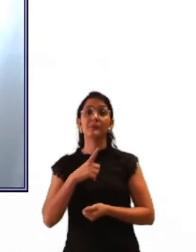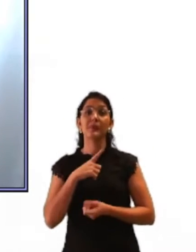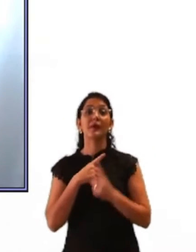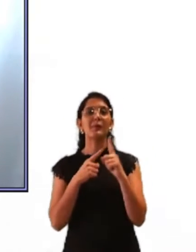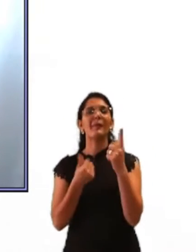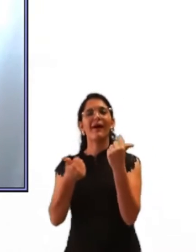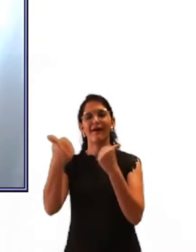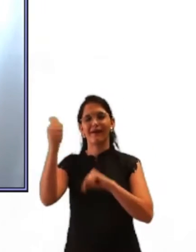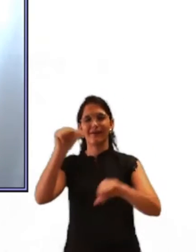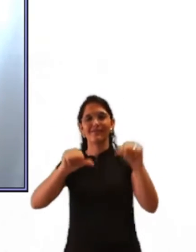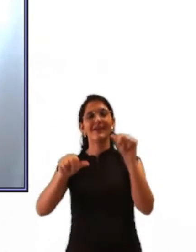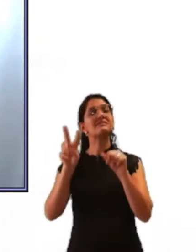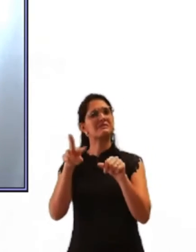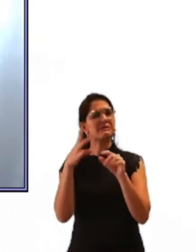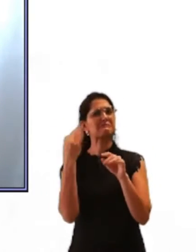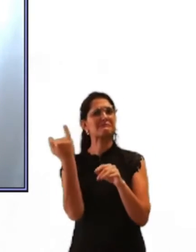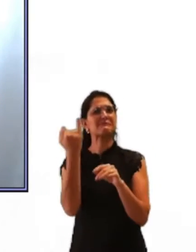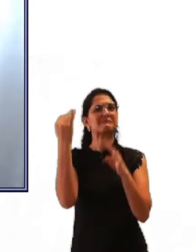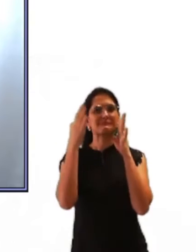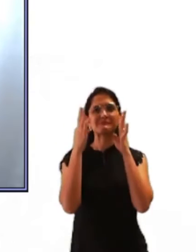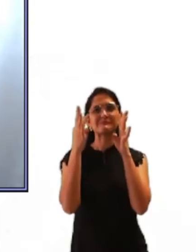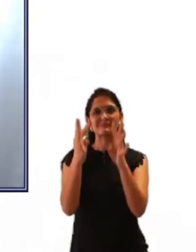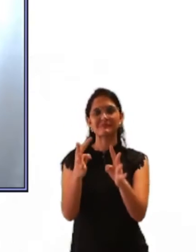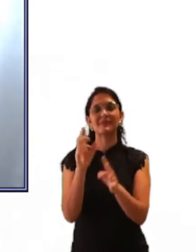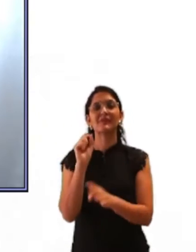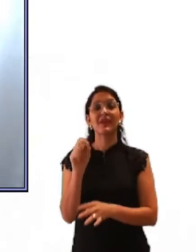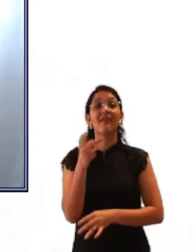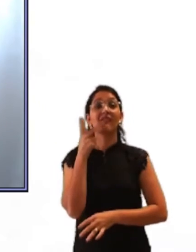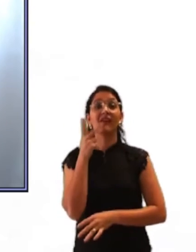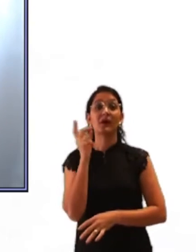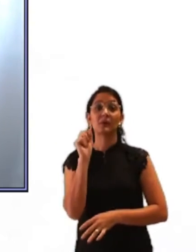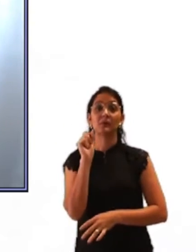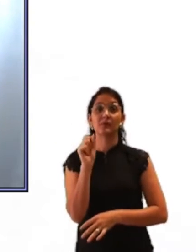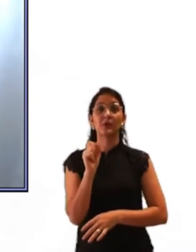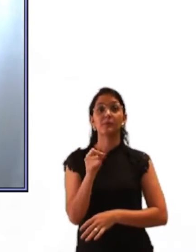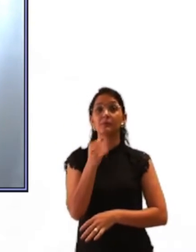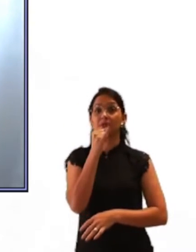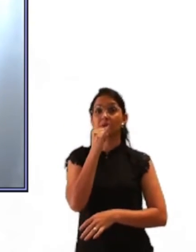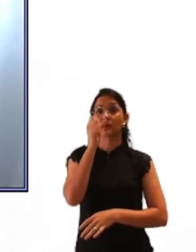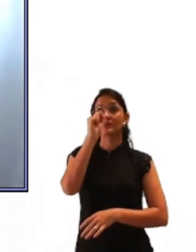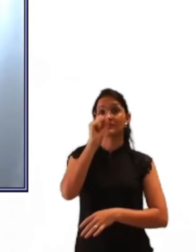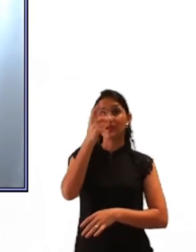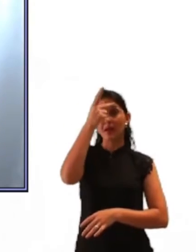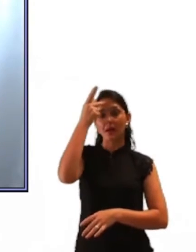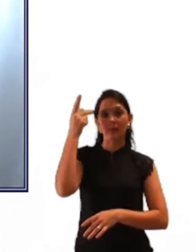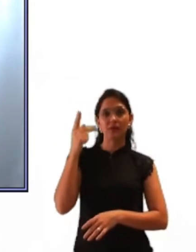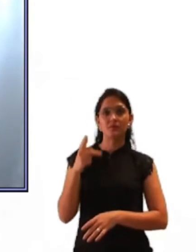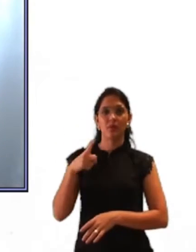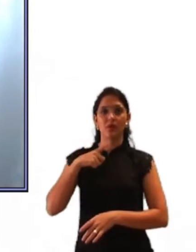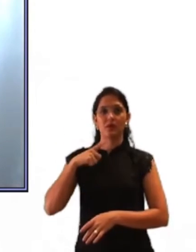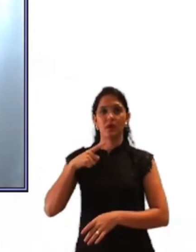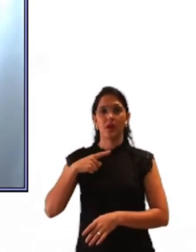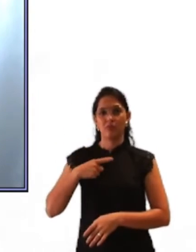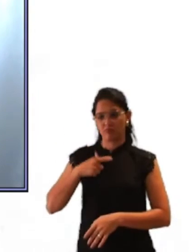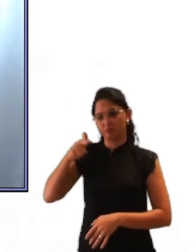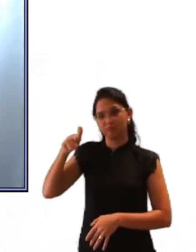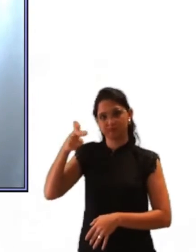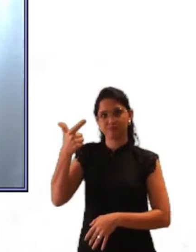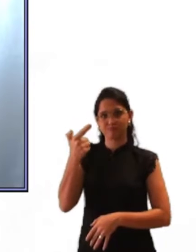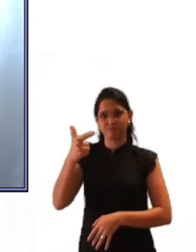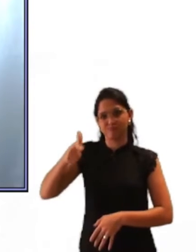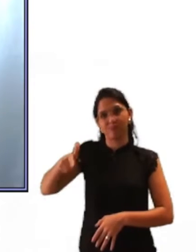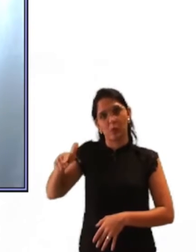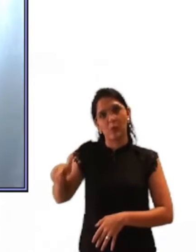muito interessante que é o seguinte: eles dizem que se a pessoa está armada, vamos imaginar o autor de um